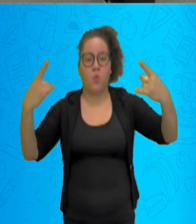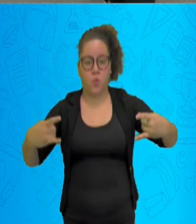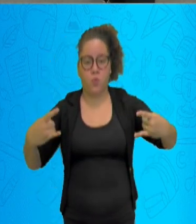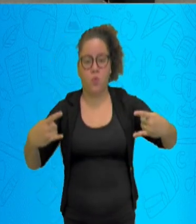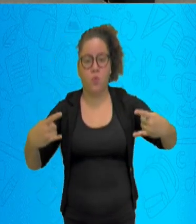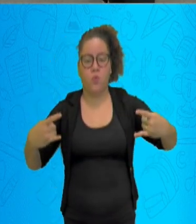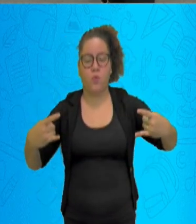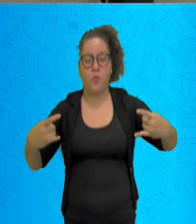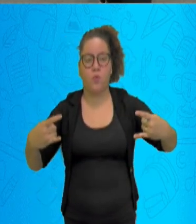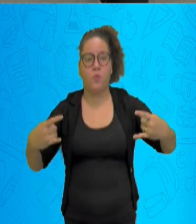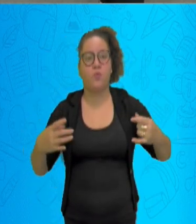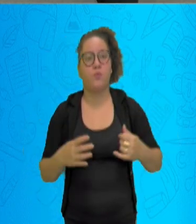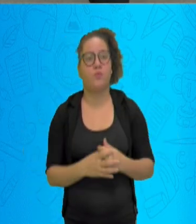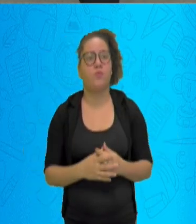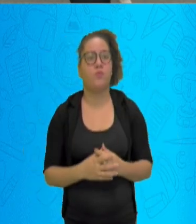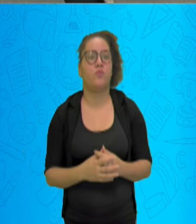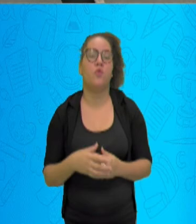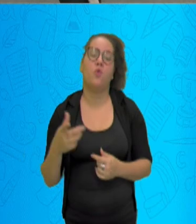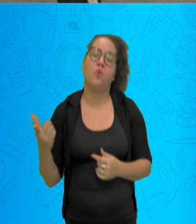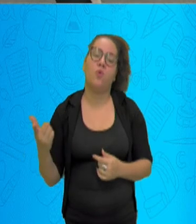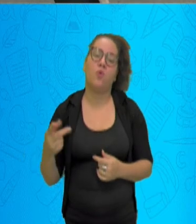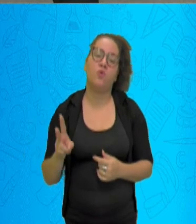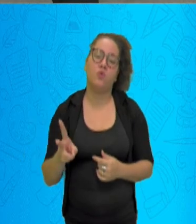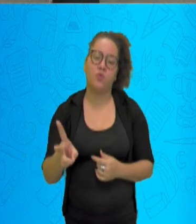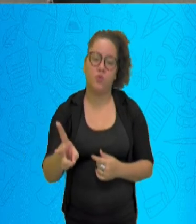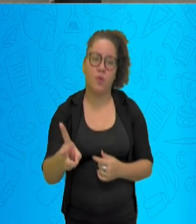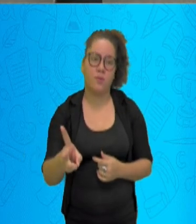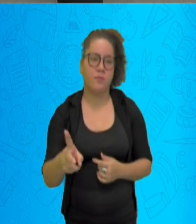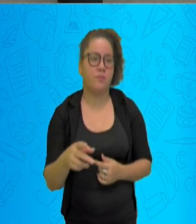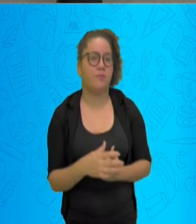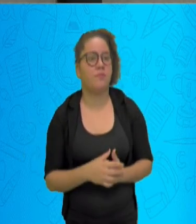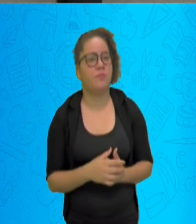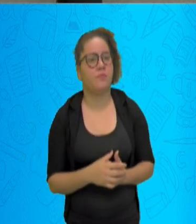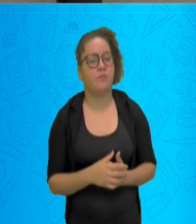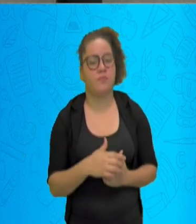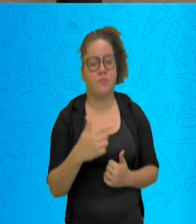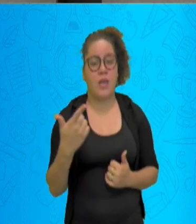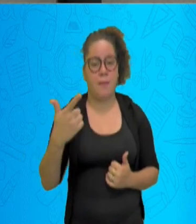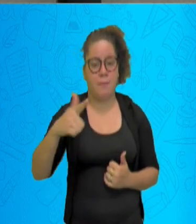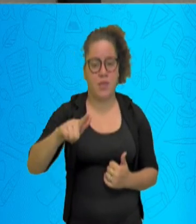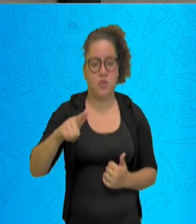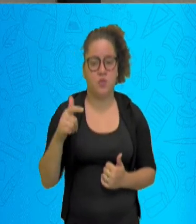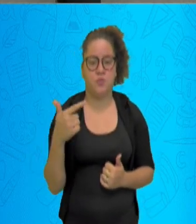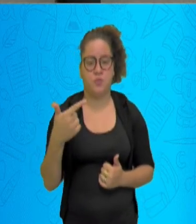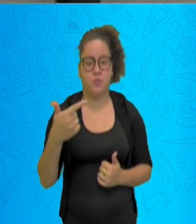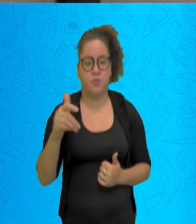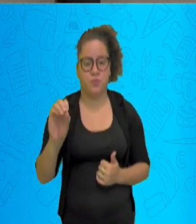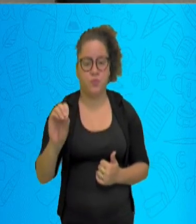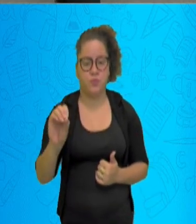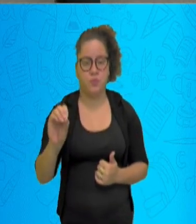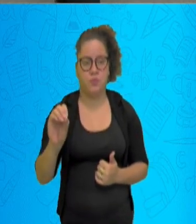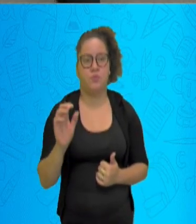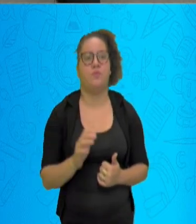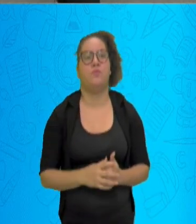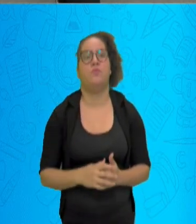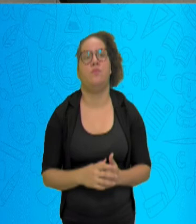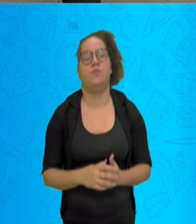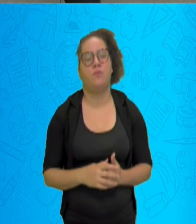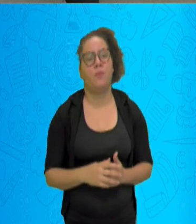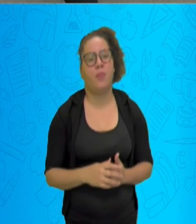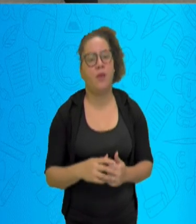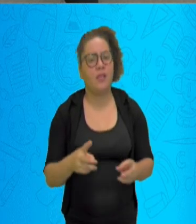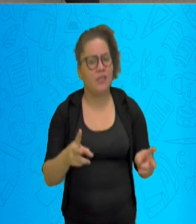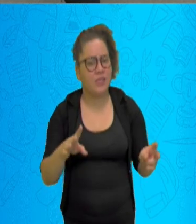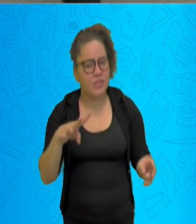o colchete e nós vamos continuar. Ó, vou repetir. 20.